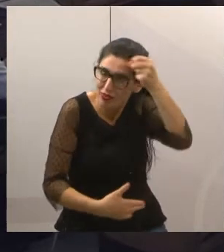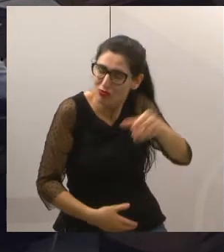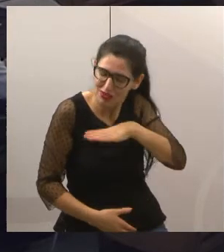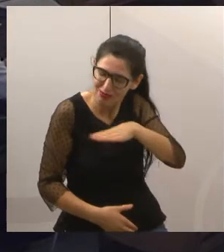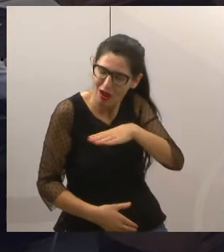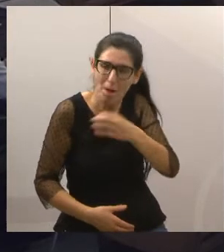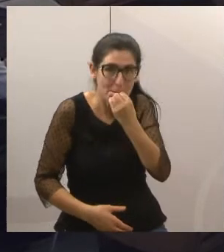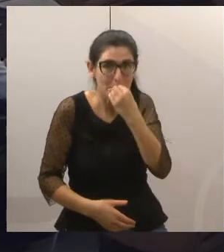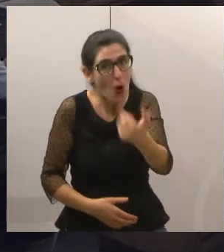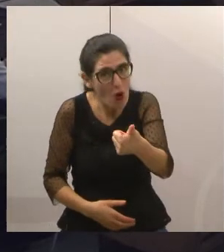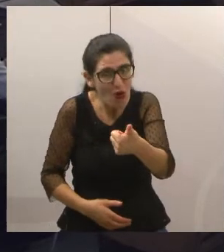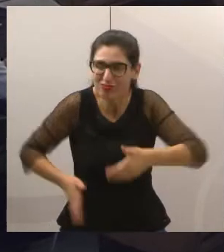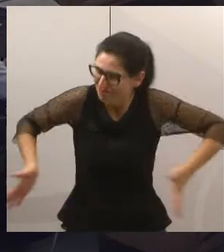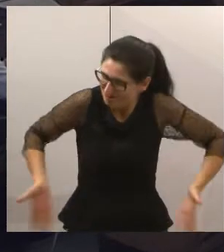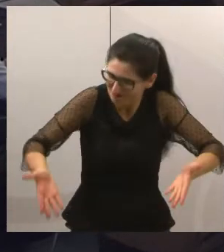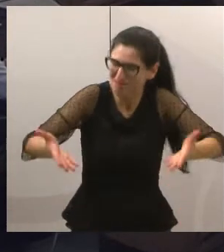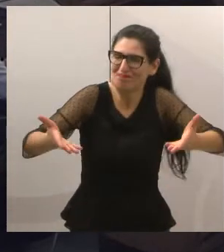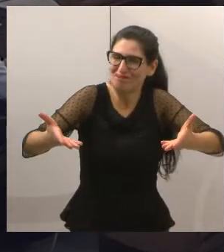Celso, eu quero já